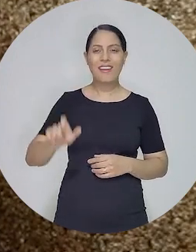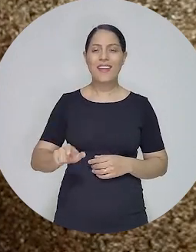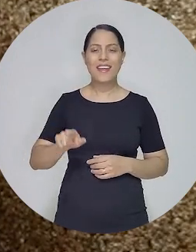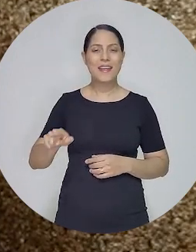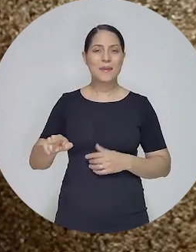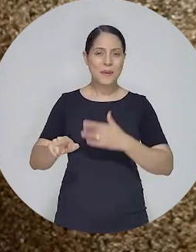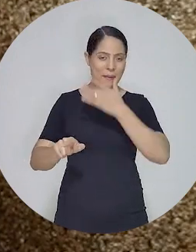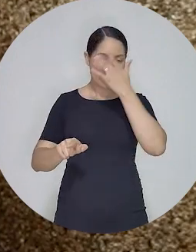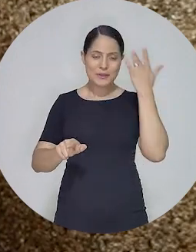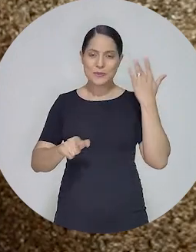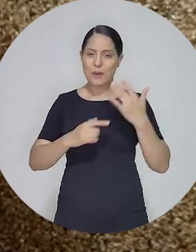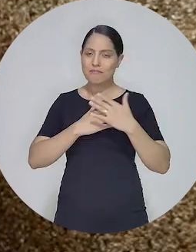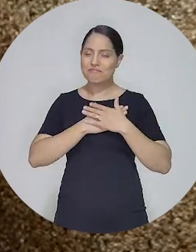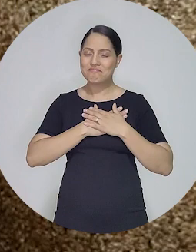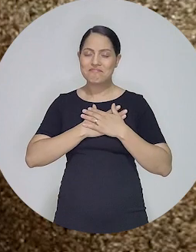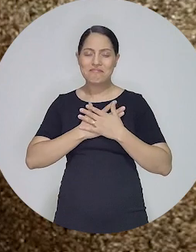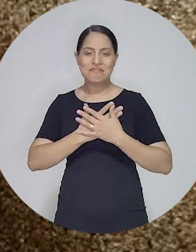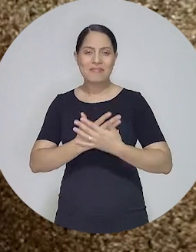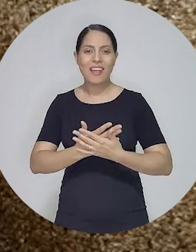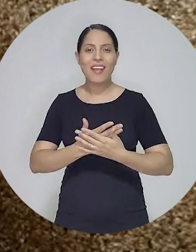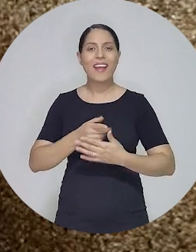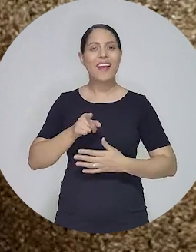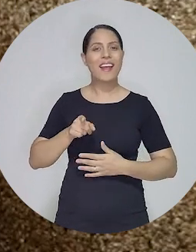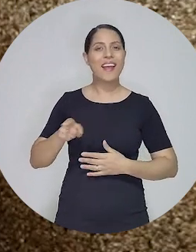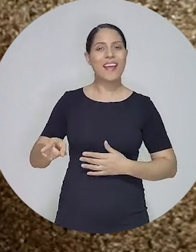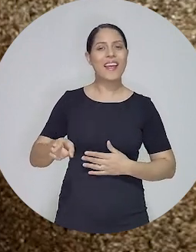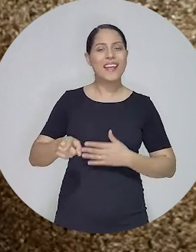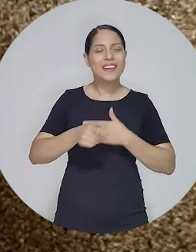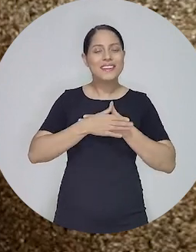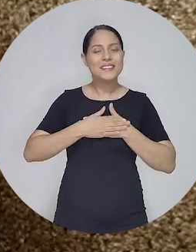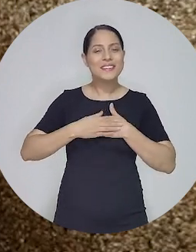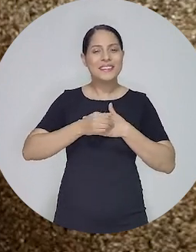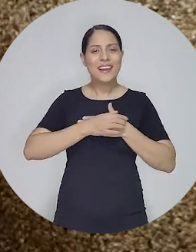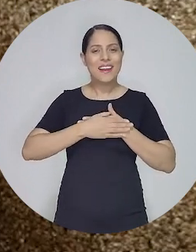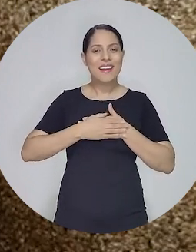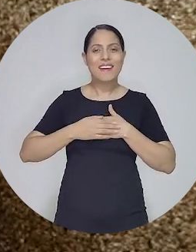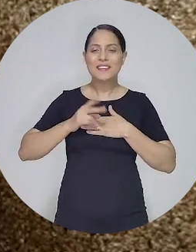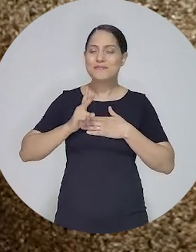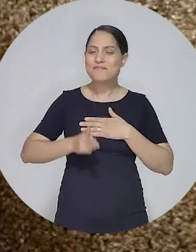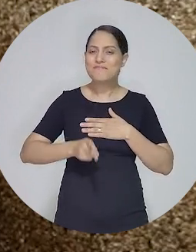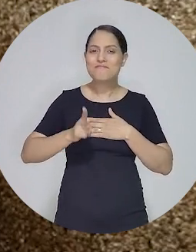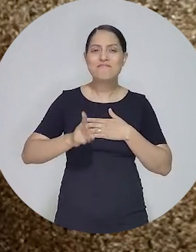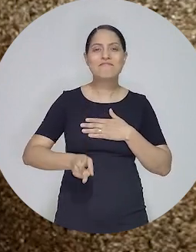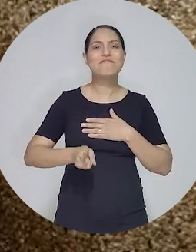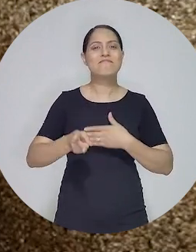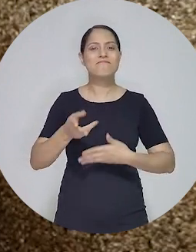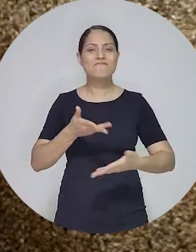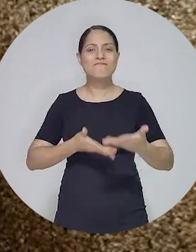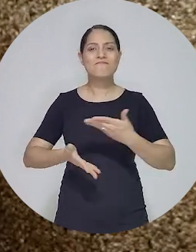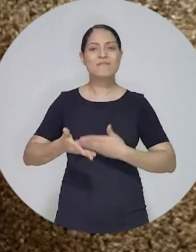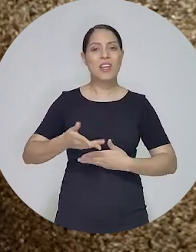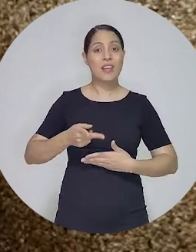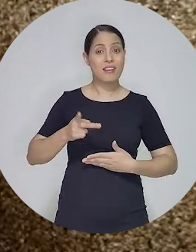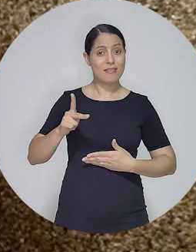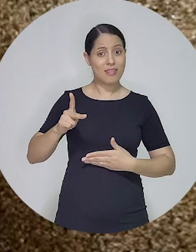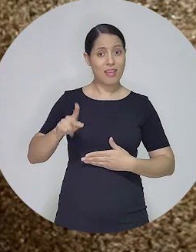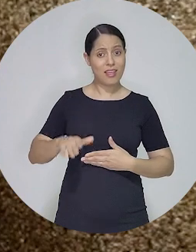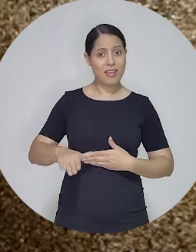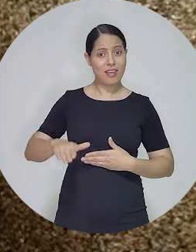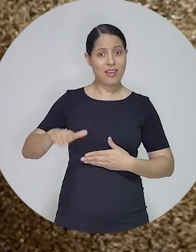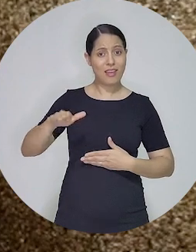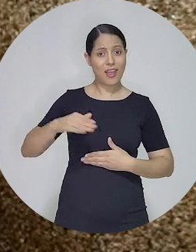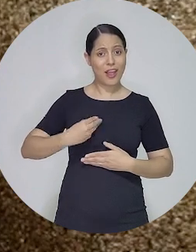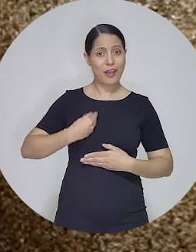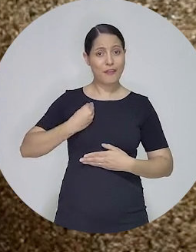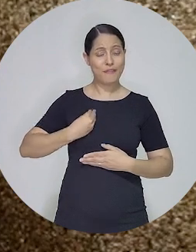muito caridosa, meigo e que age dentro dos padrões em que foi